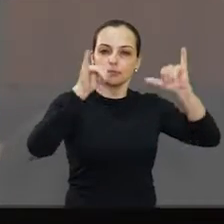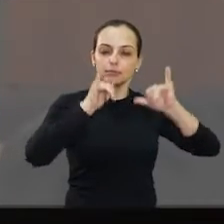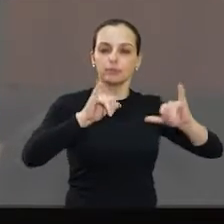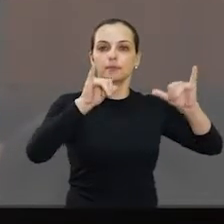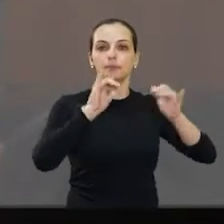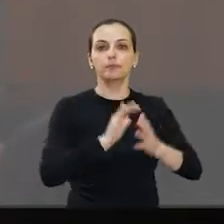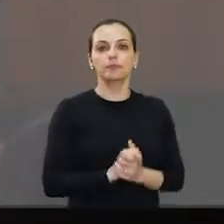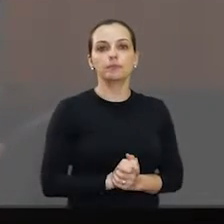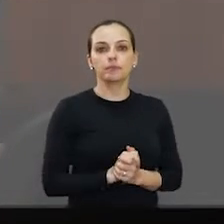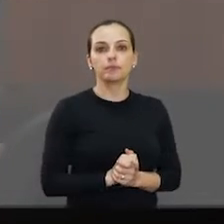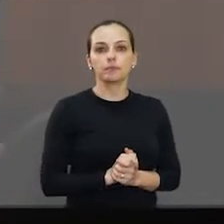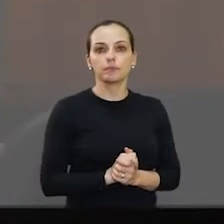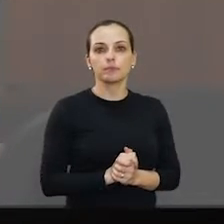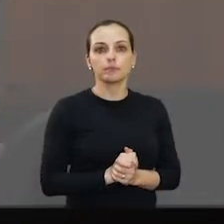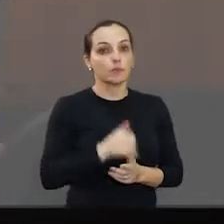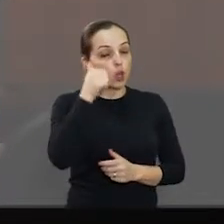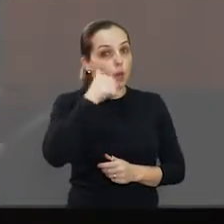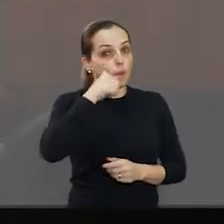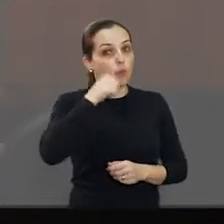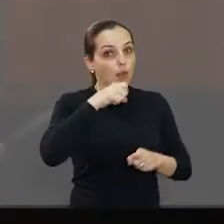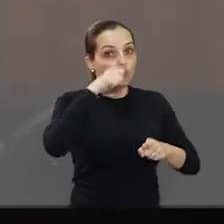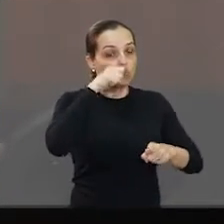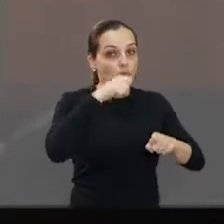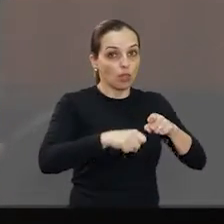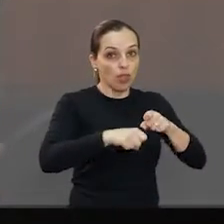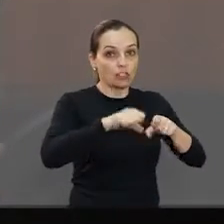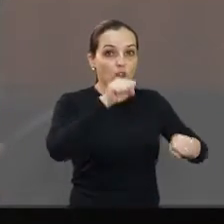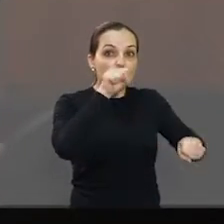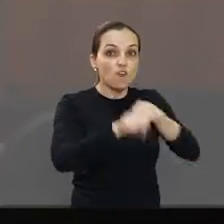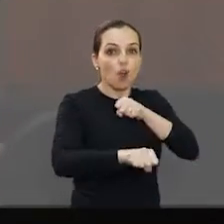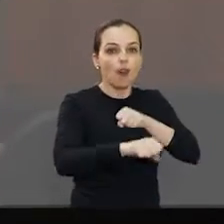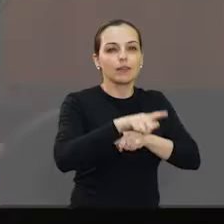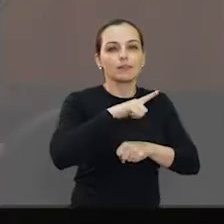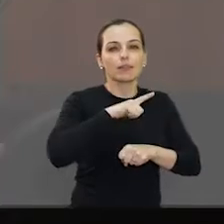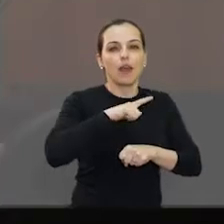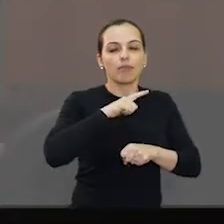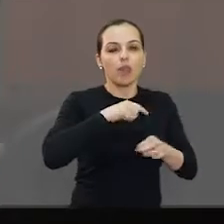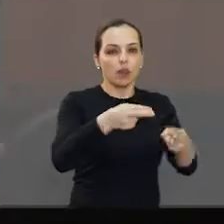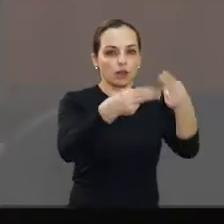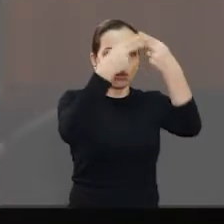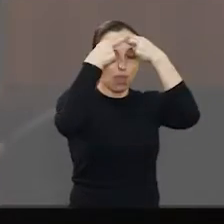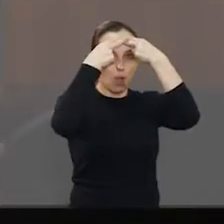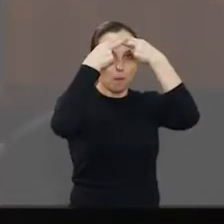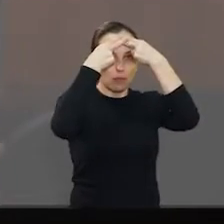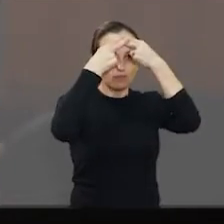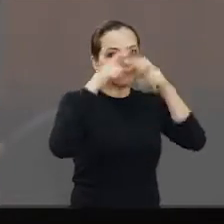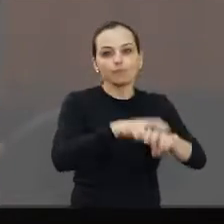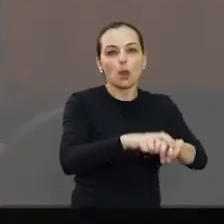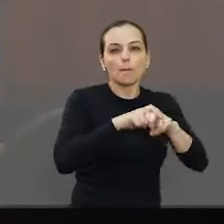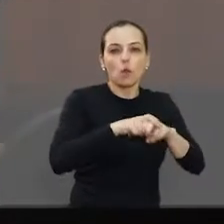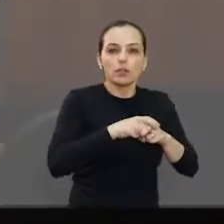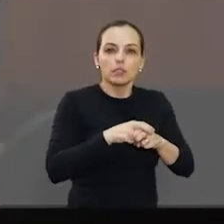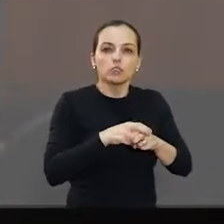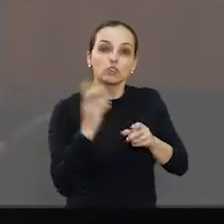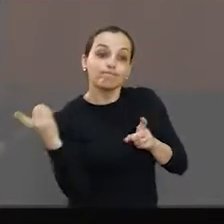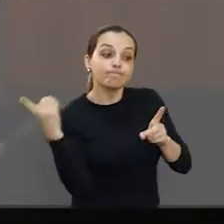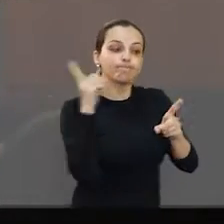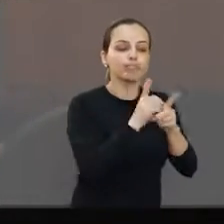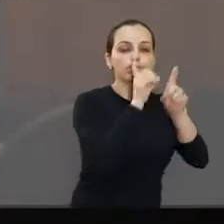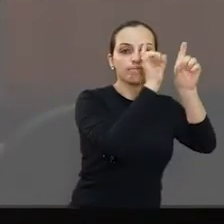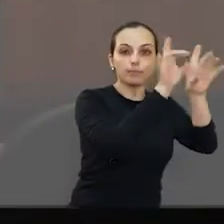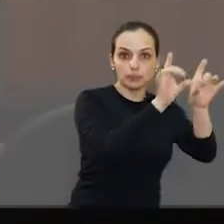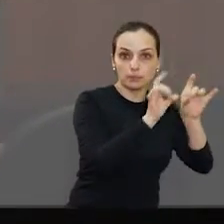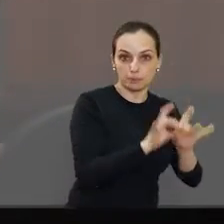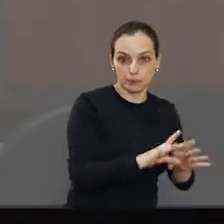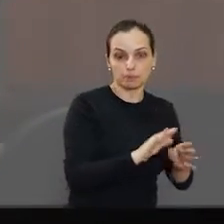manifestando. Em relação à violência sexual especificamente, como muitas vezes ela vem com um trauma, ela vem com uma necessidade, então